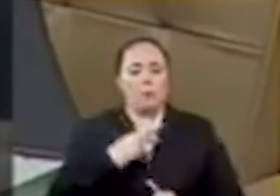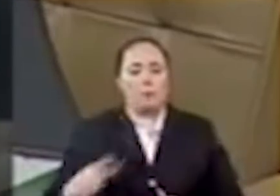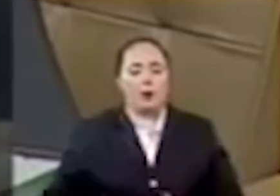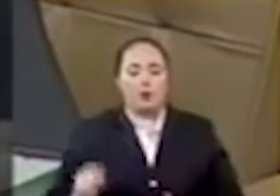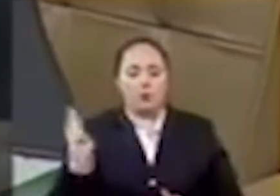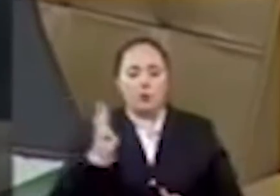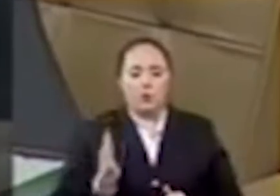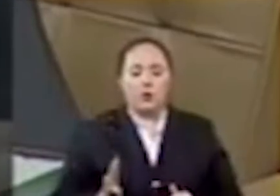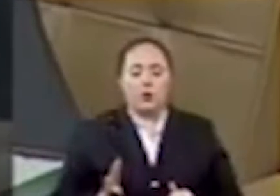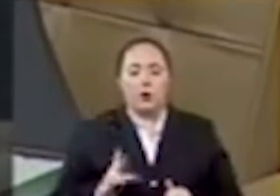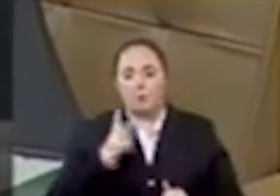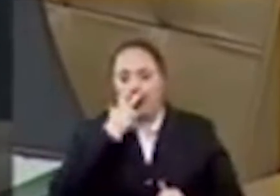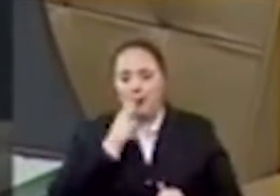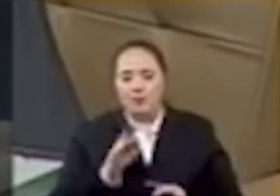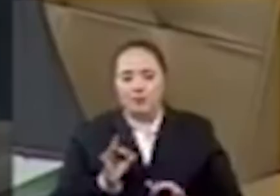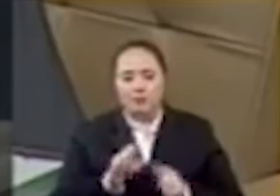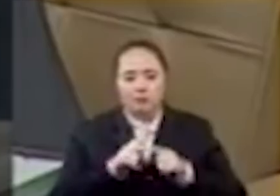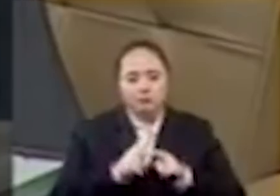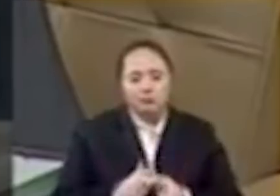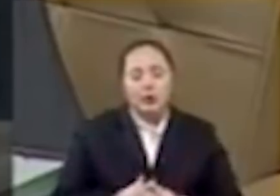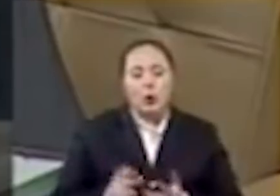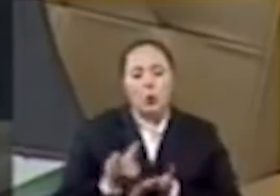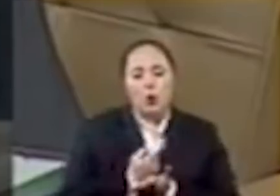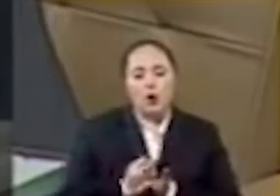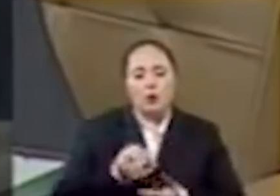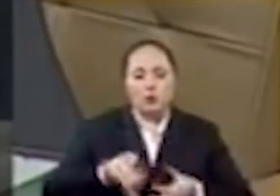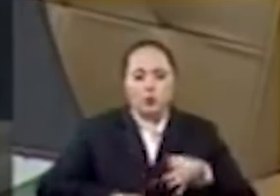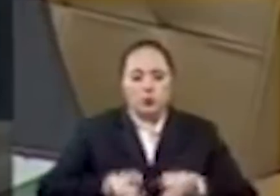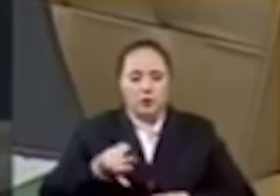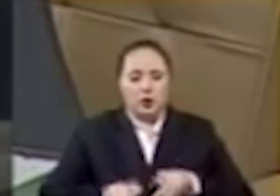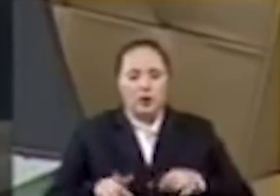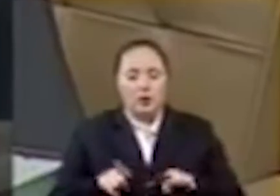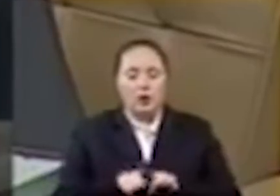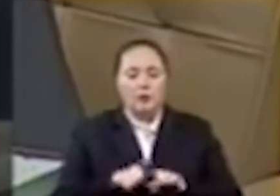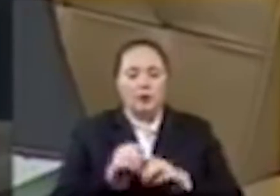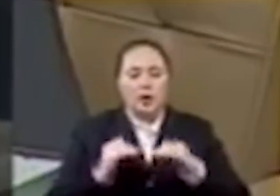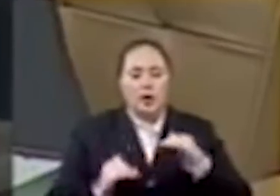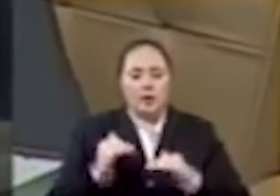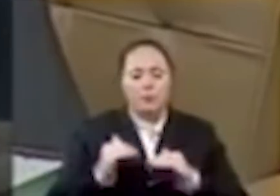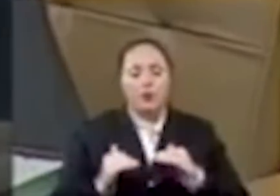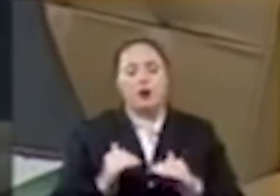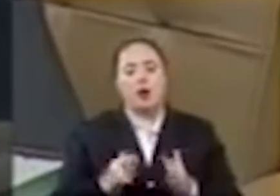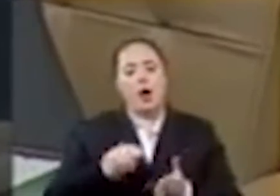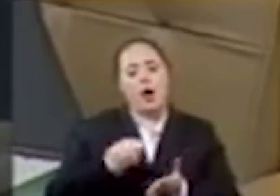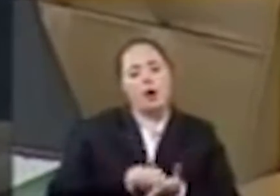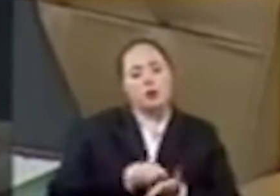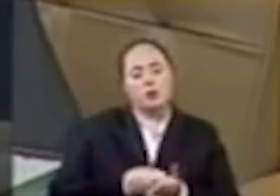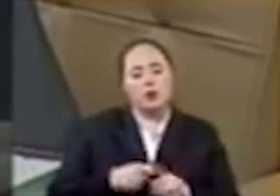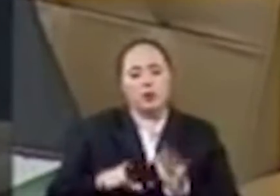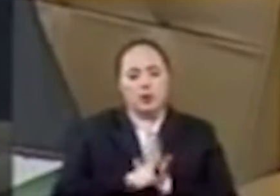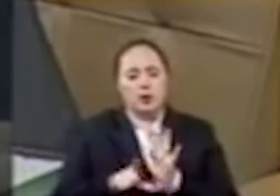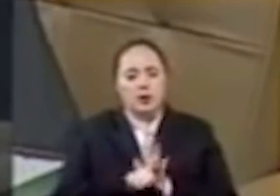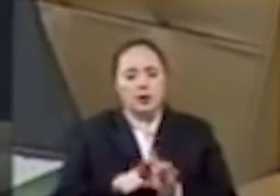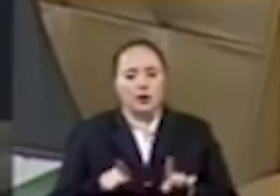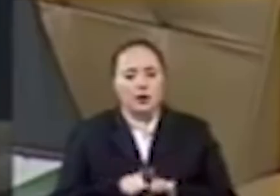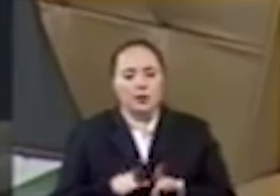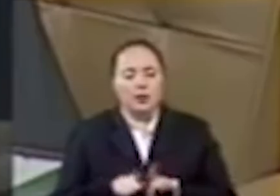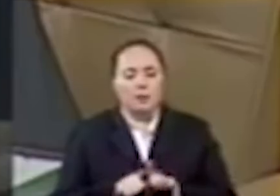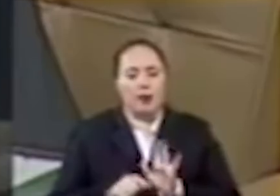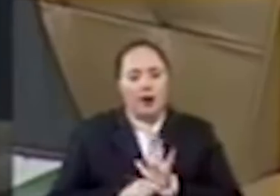emendar os erros judiciários, reparar as iniquidades da rigidez da lei, acudir aos